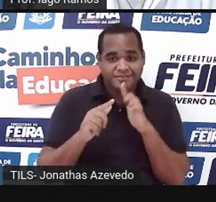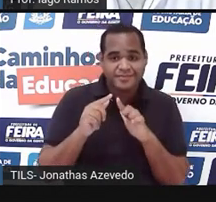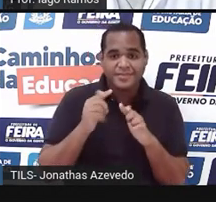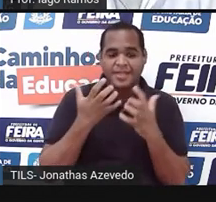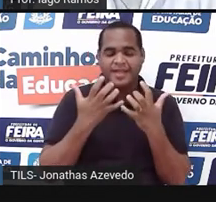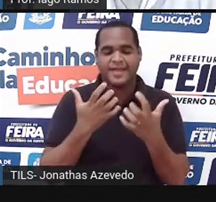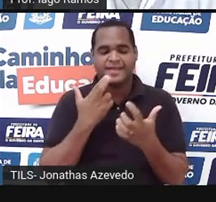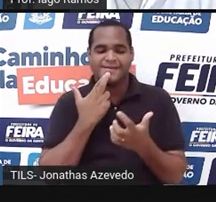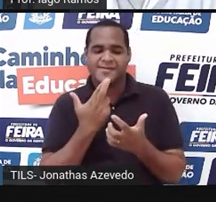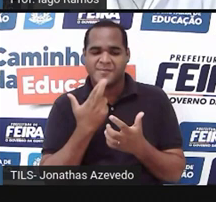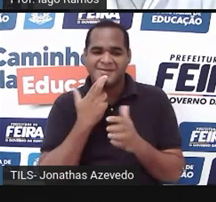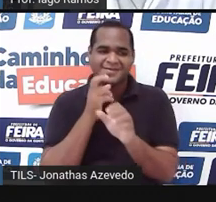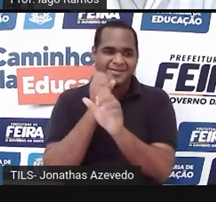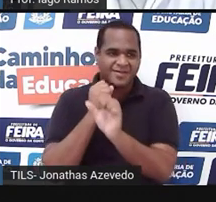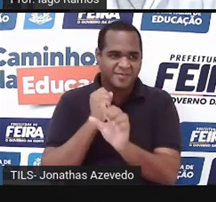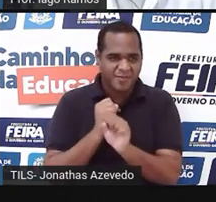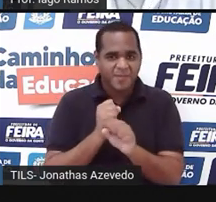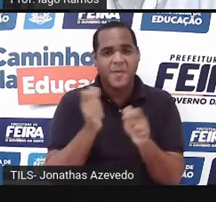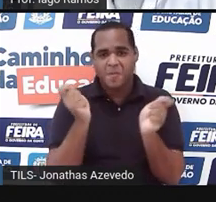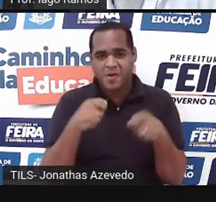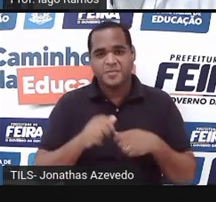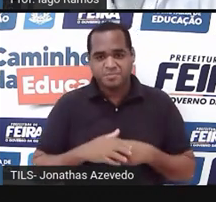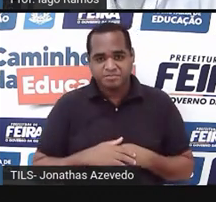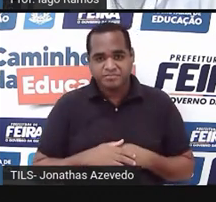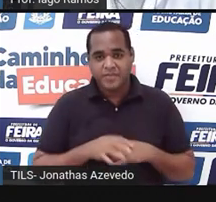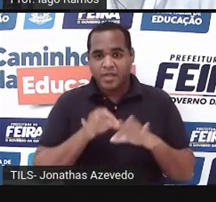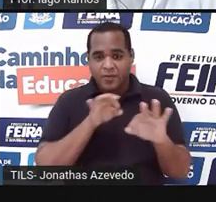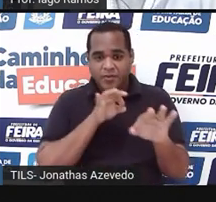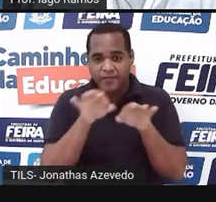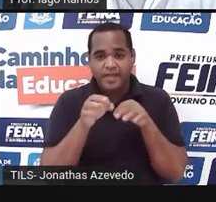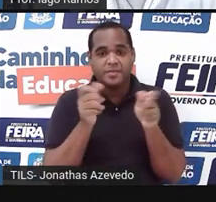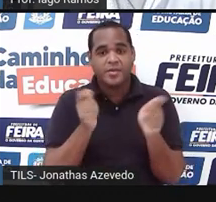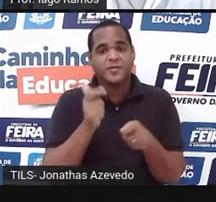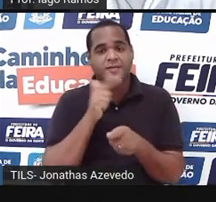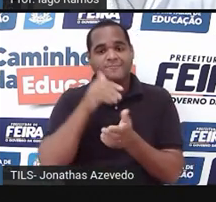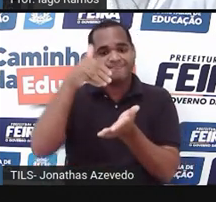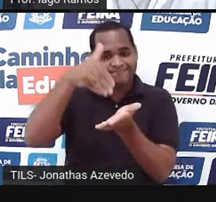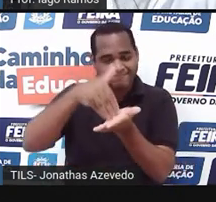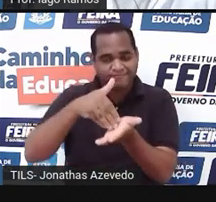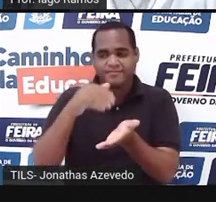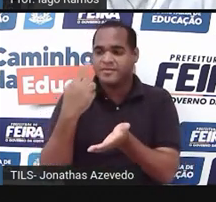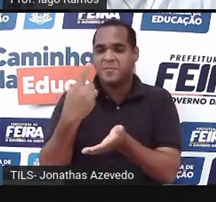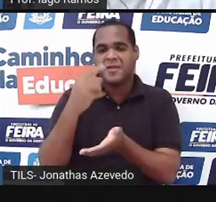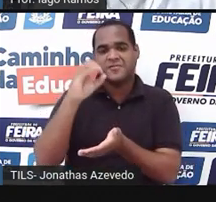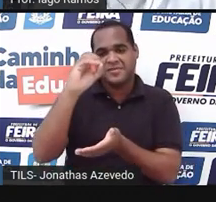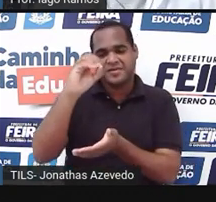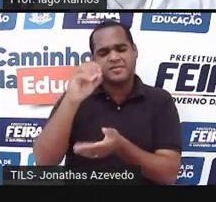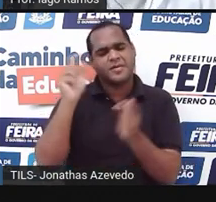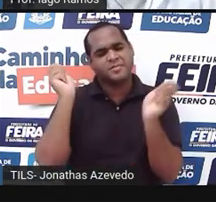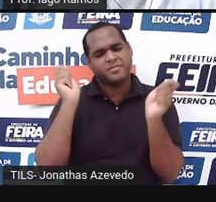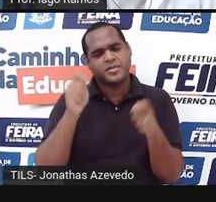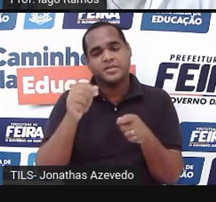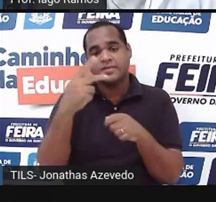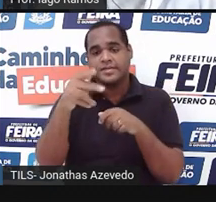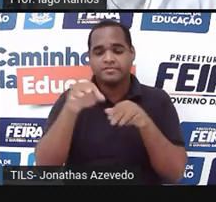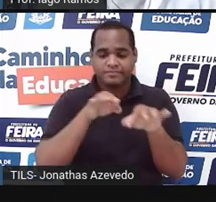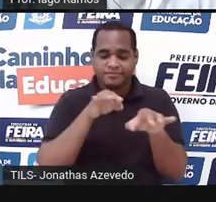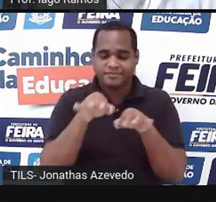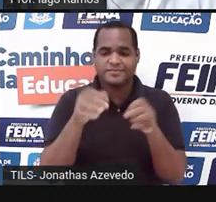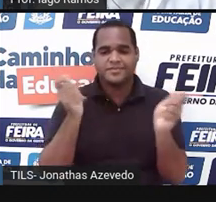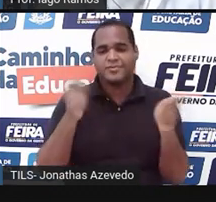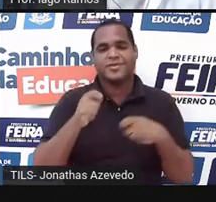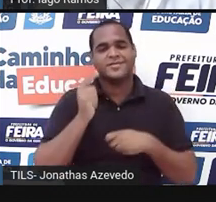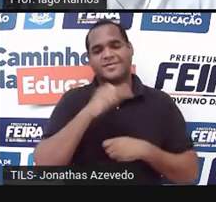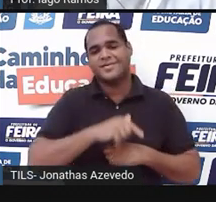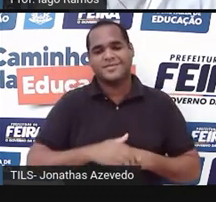a fazer essa continha aí né a resolver essa equação para finalizar equação você já pode fazer isso